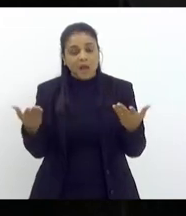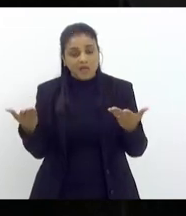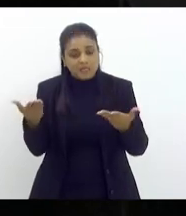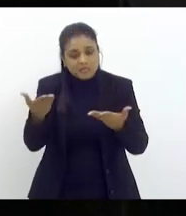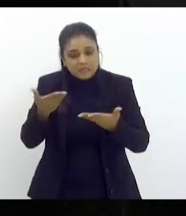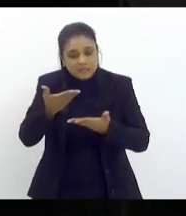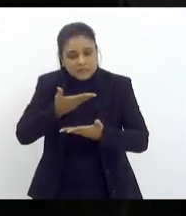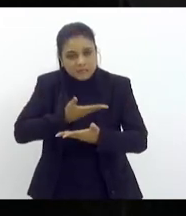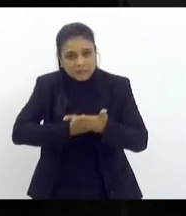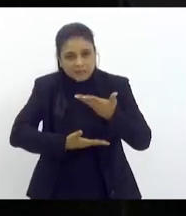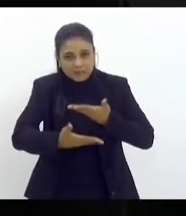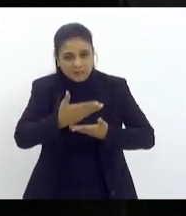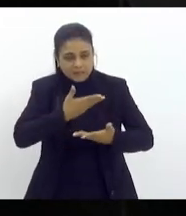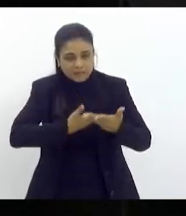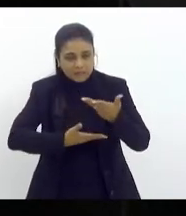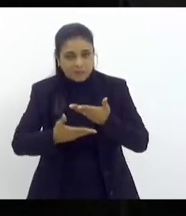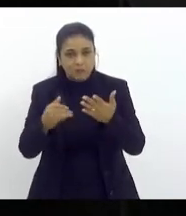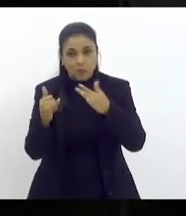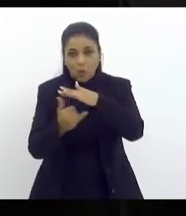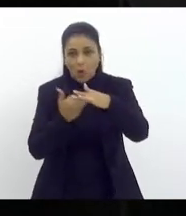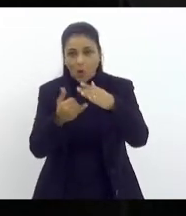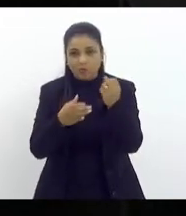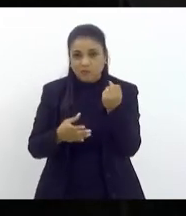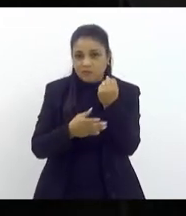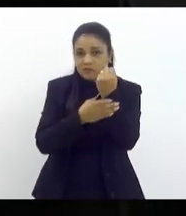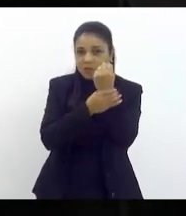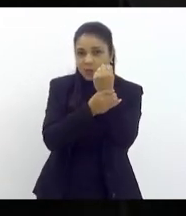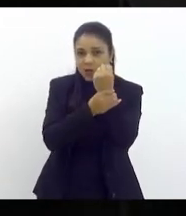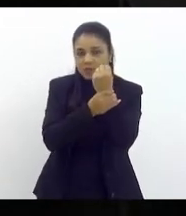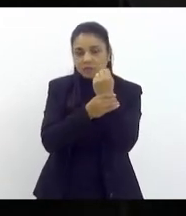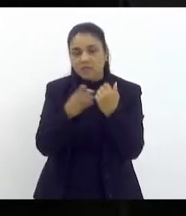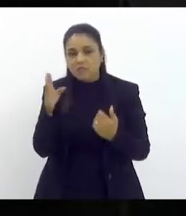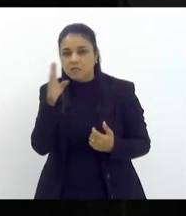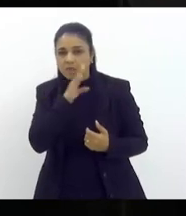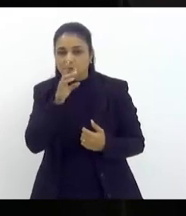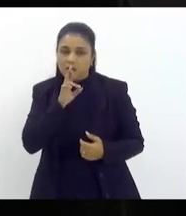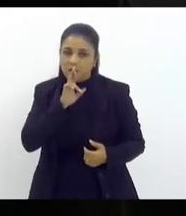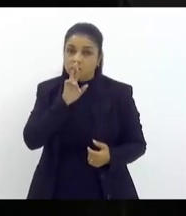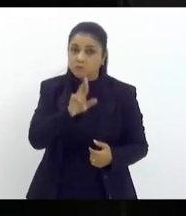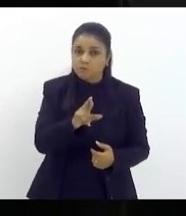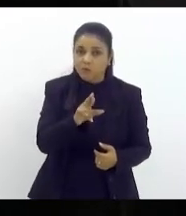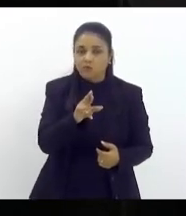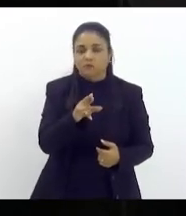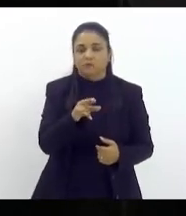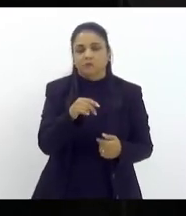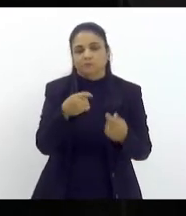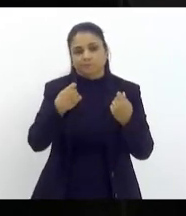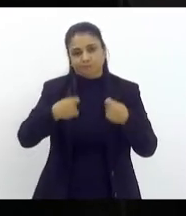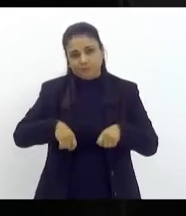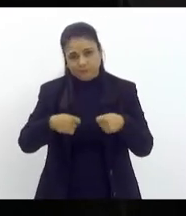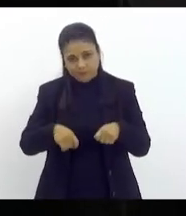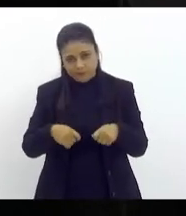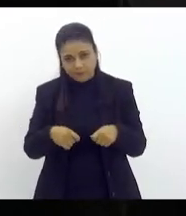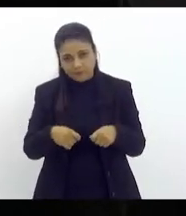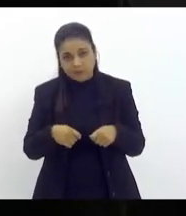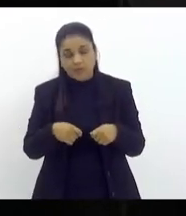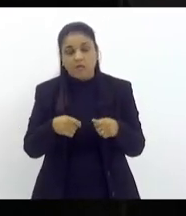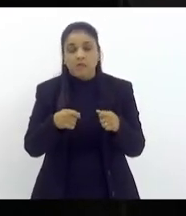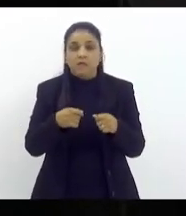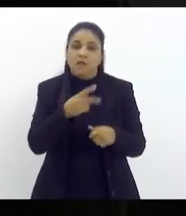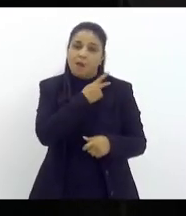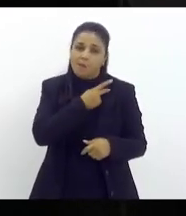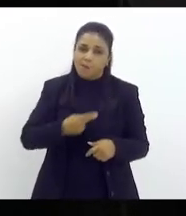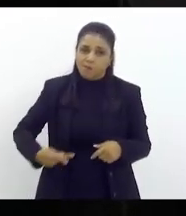os órgãos de segurança e emergência para garantir uma resposta rápida eficiente quando necessário e ampliar a política pública